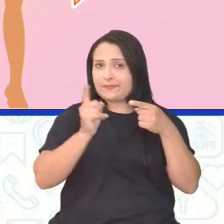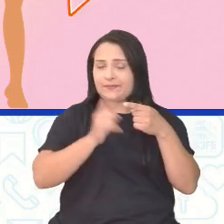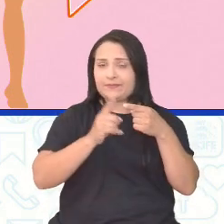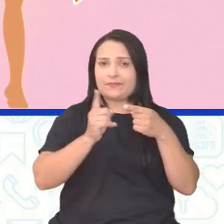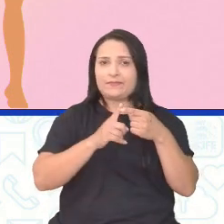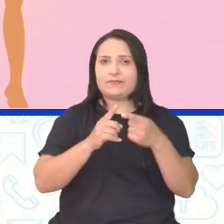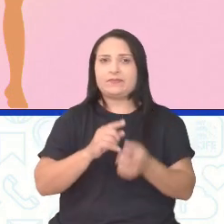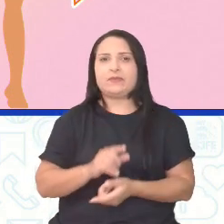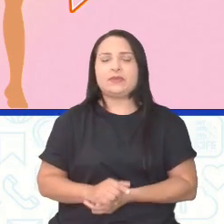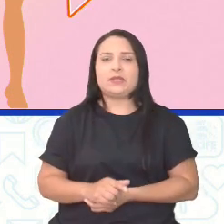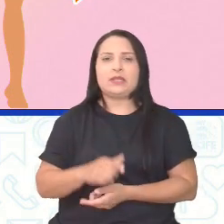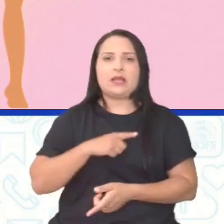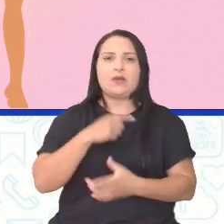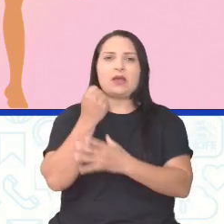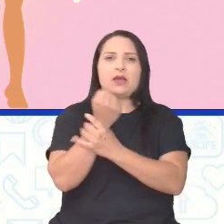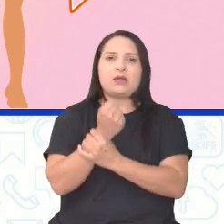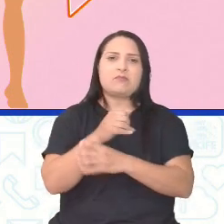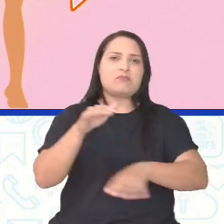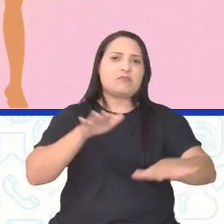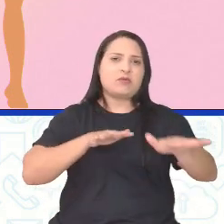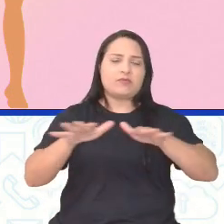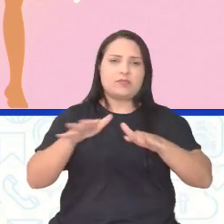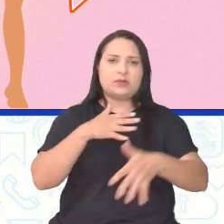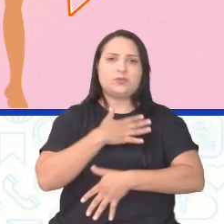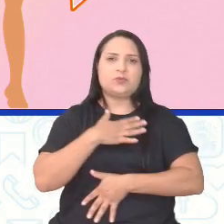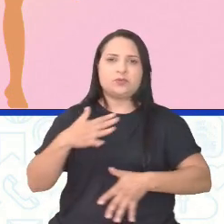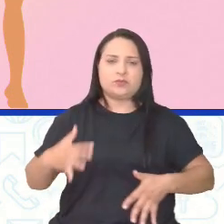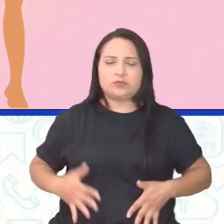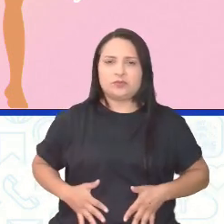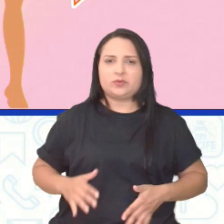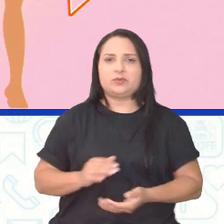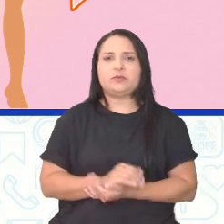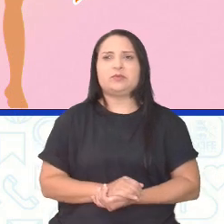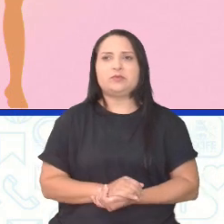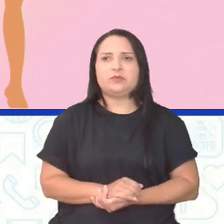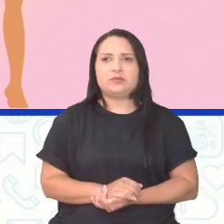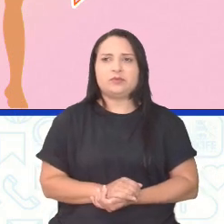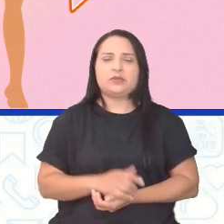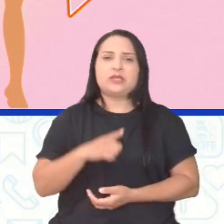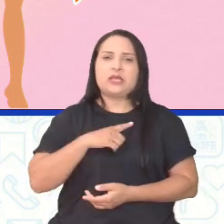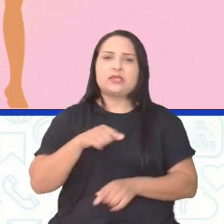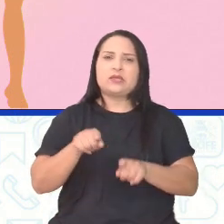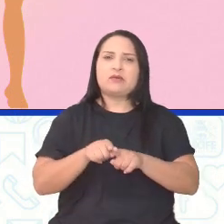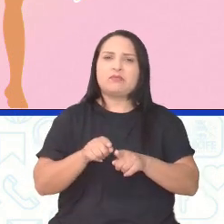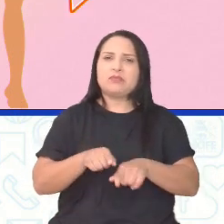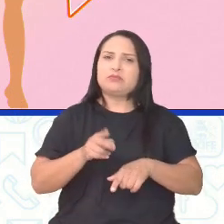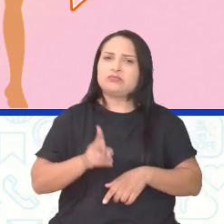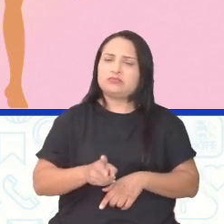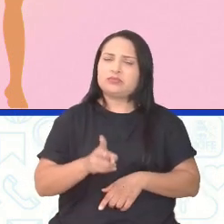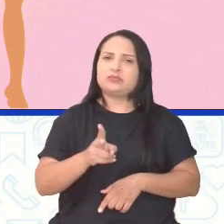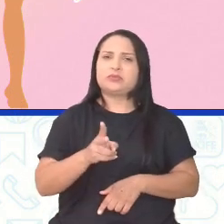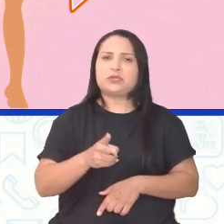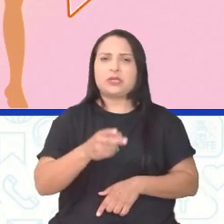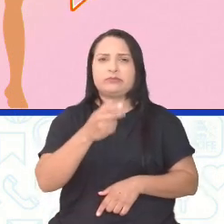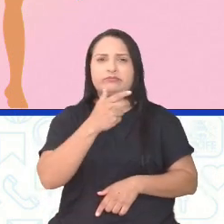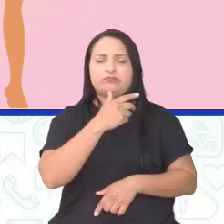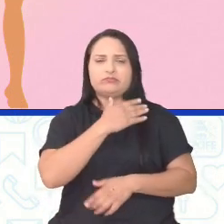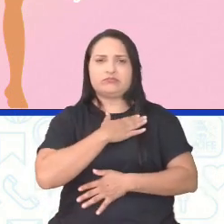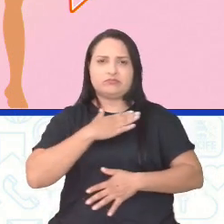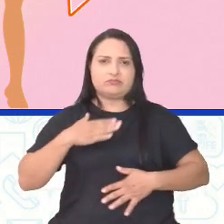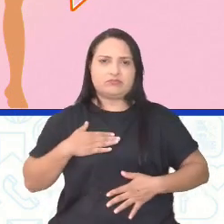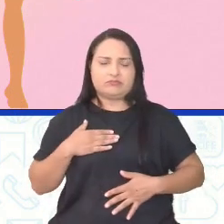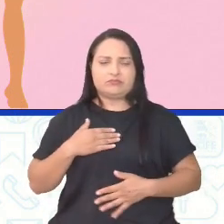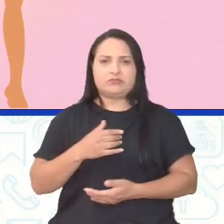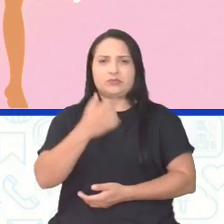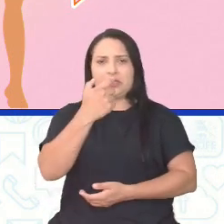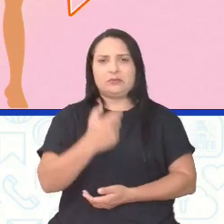tecido muscular que garante a movimentação do corpo. Né? A questão, ele promove a estabilidade das posições corporais.